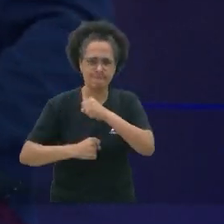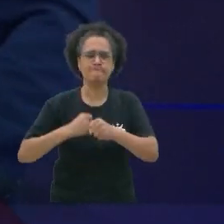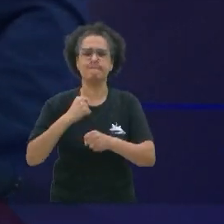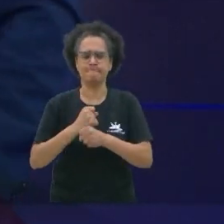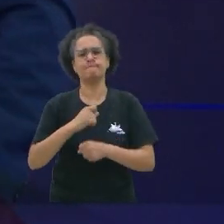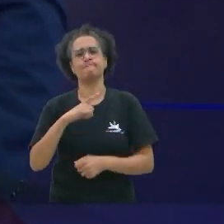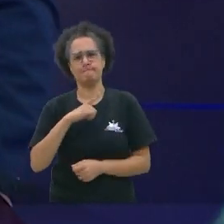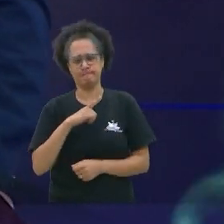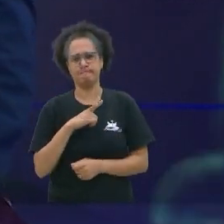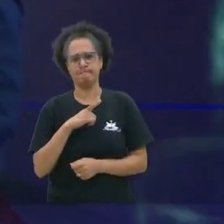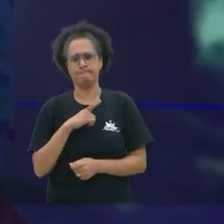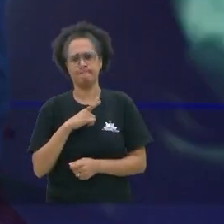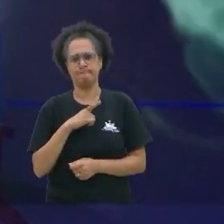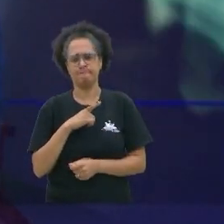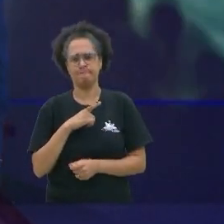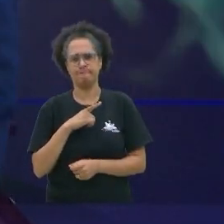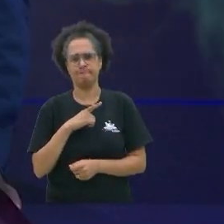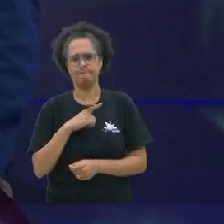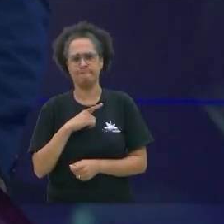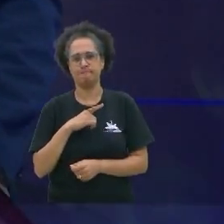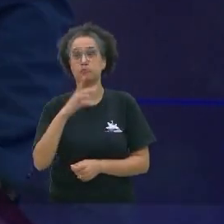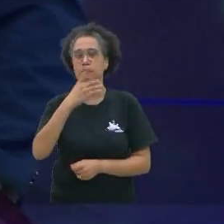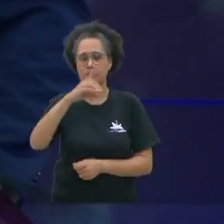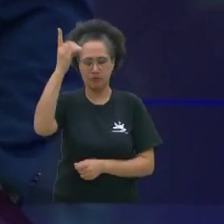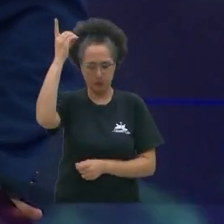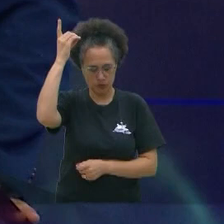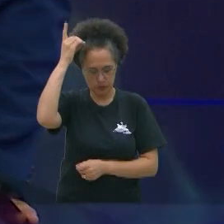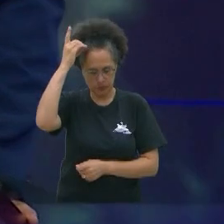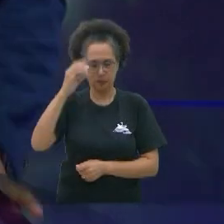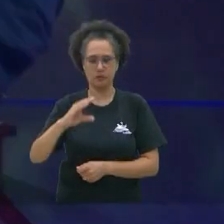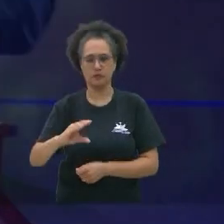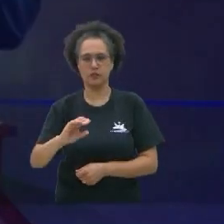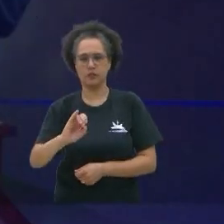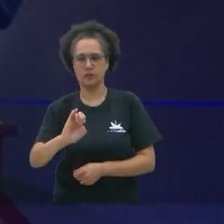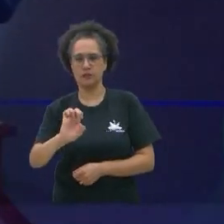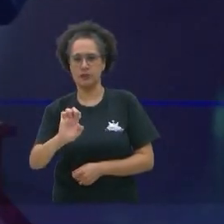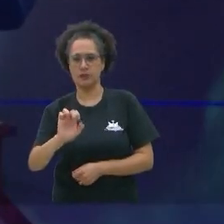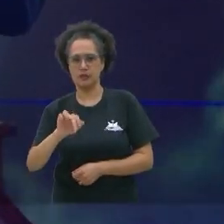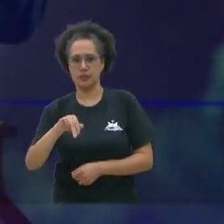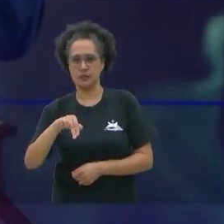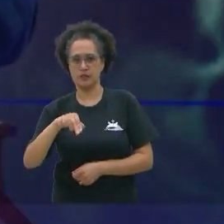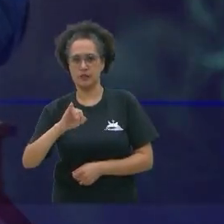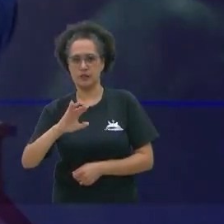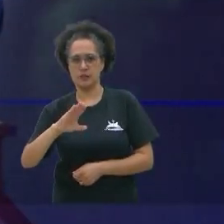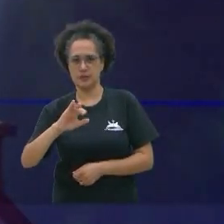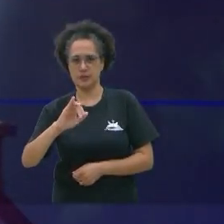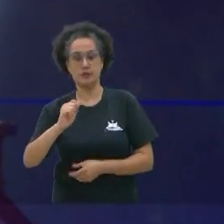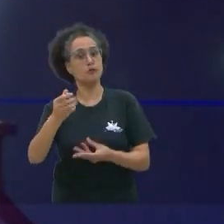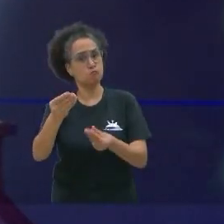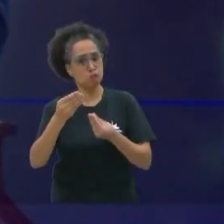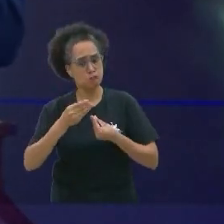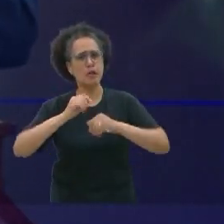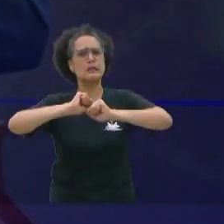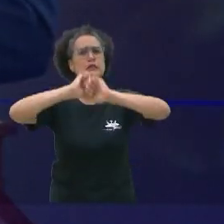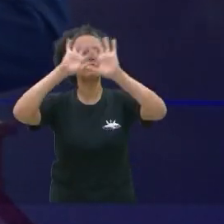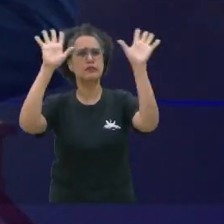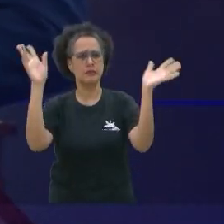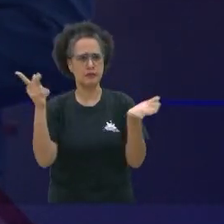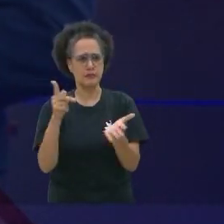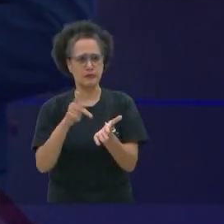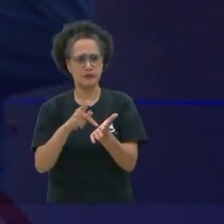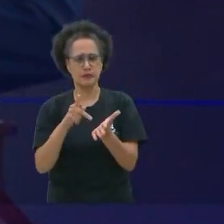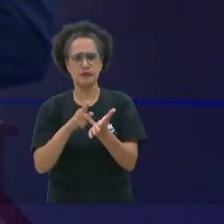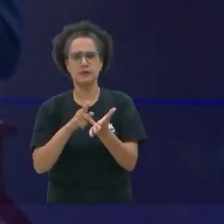geração. O dom da ciência traz a clareza, a verdade, a ação de